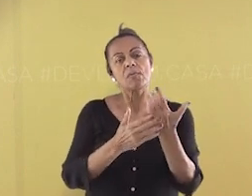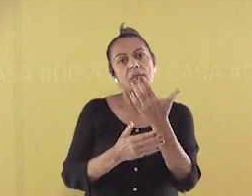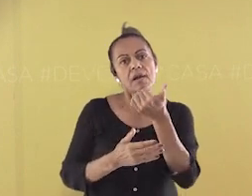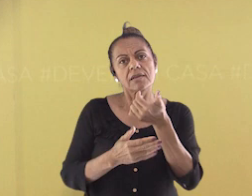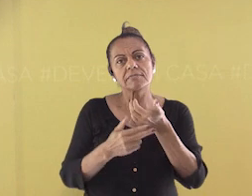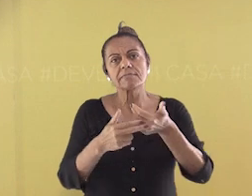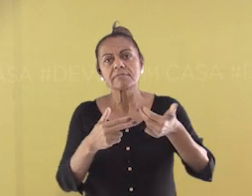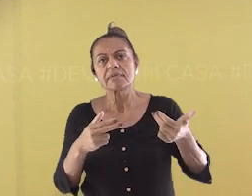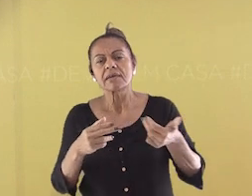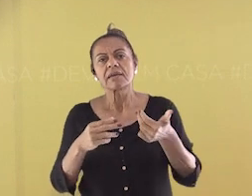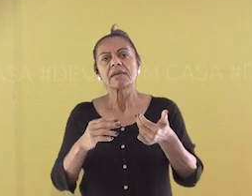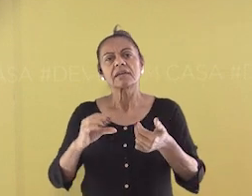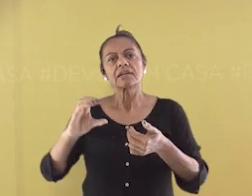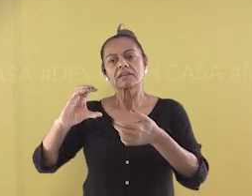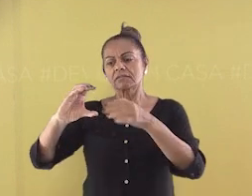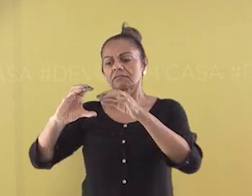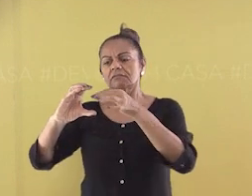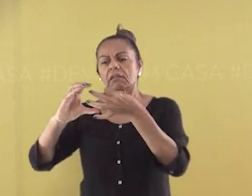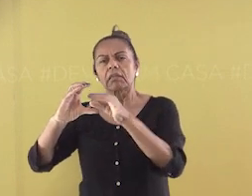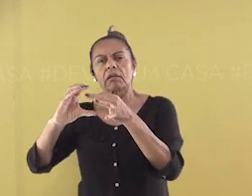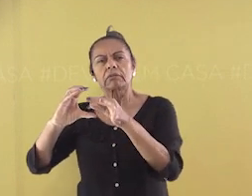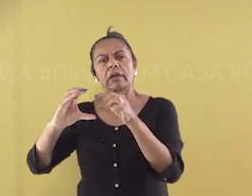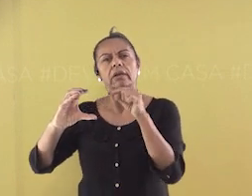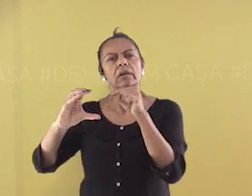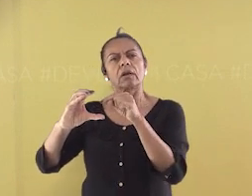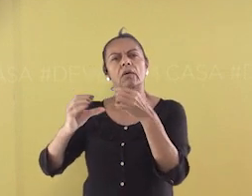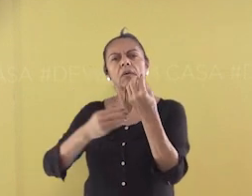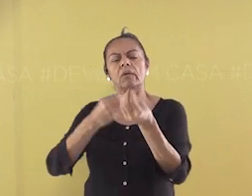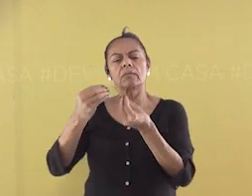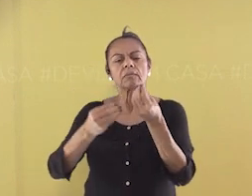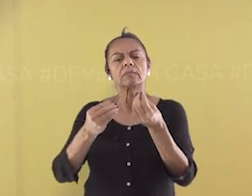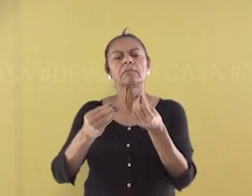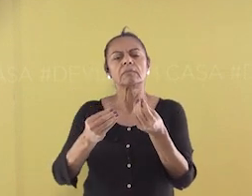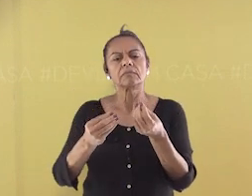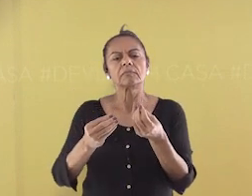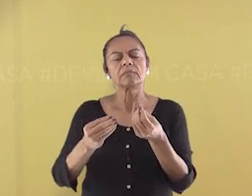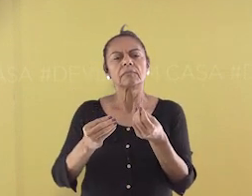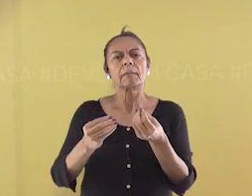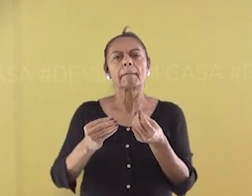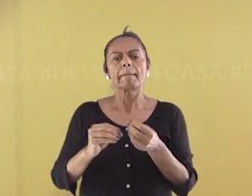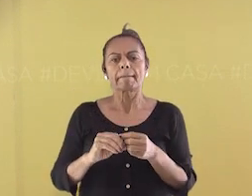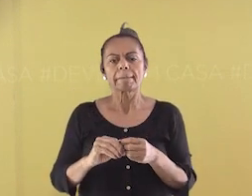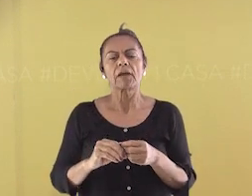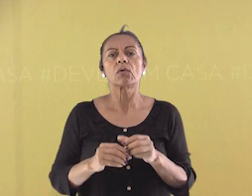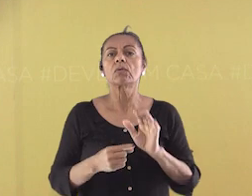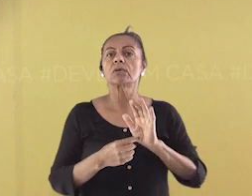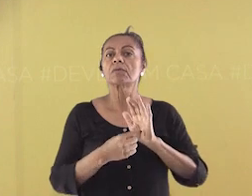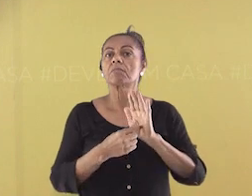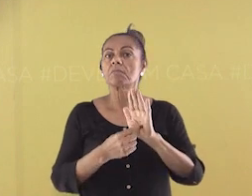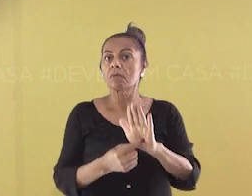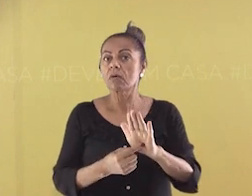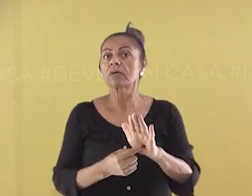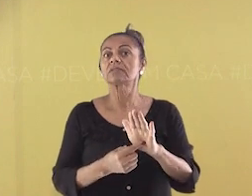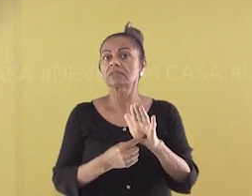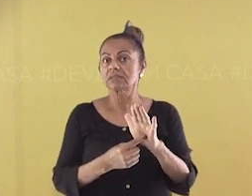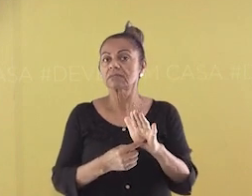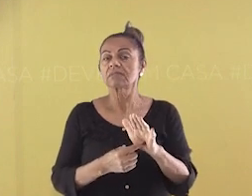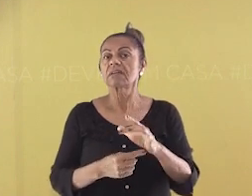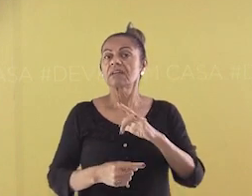de Defesa do Consumidor, a identificação de alimentos produzidos ou que contenham